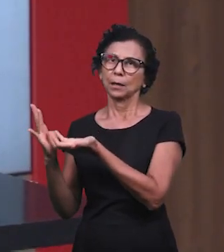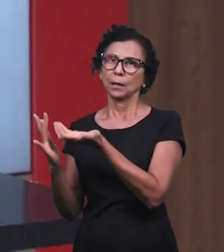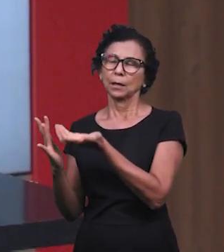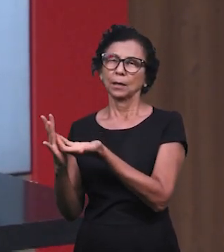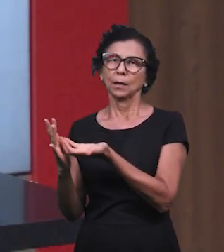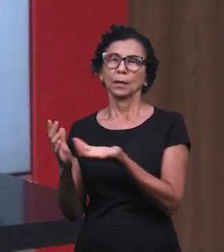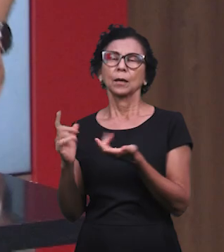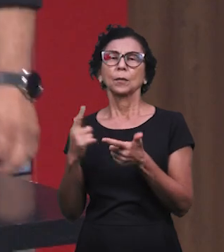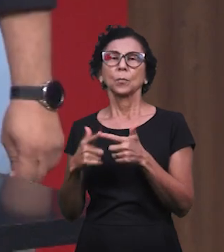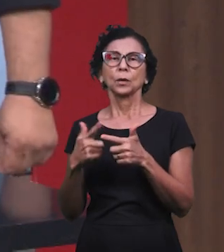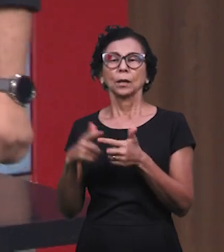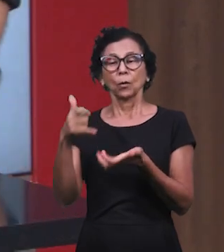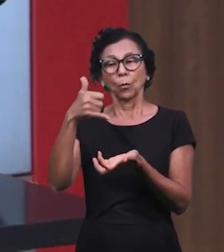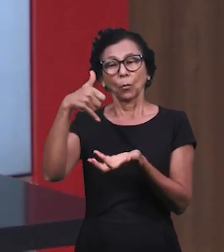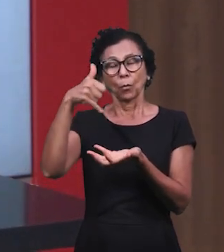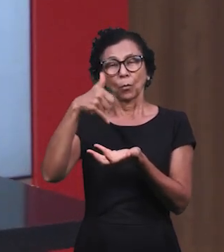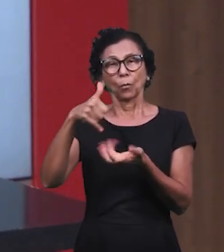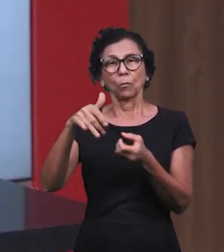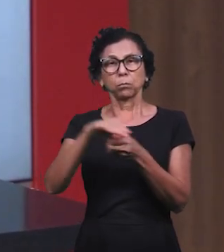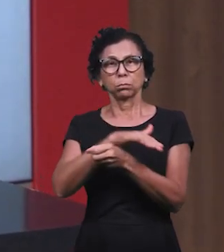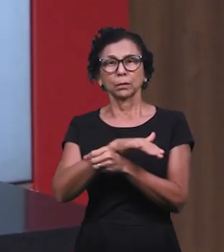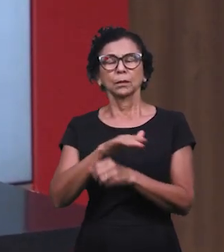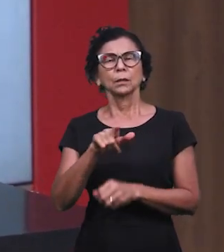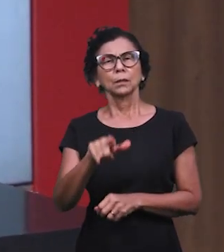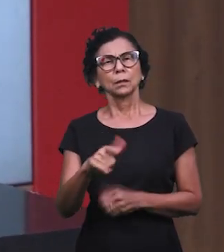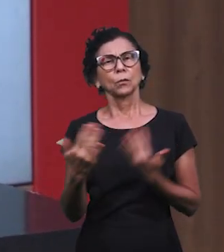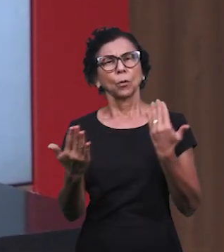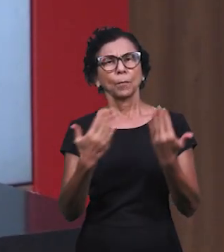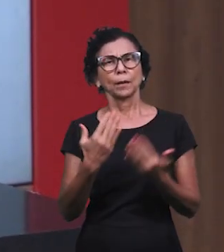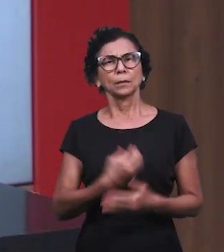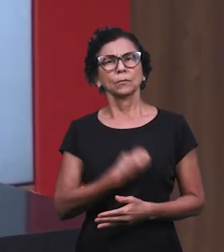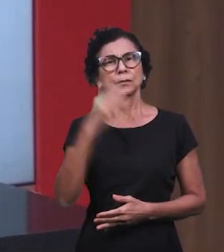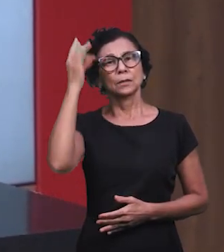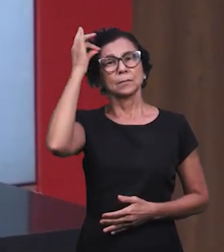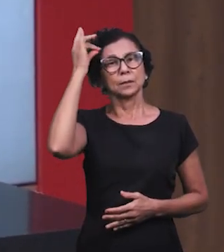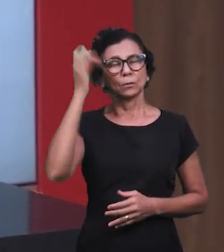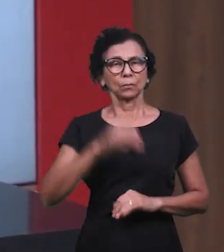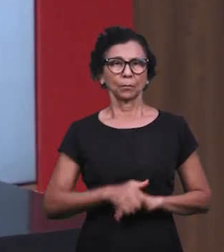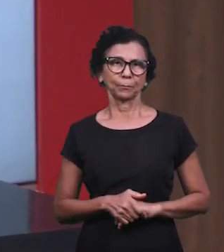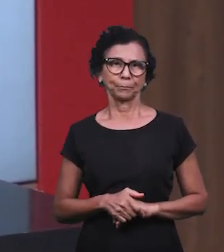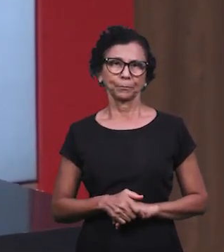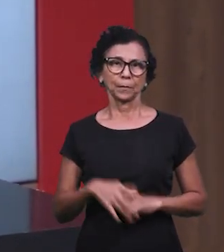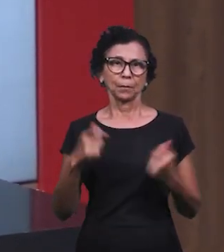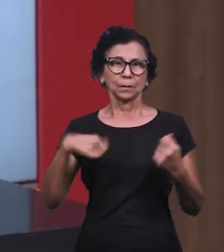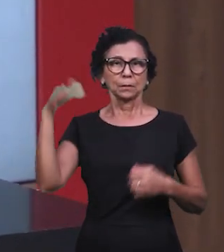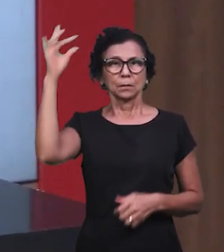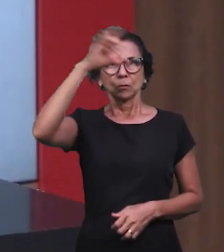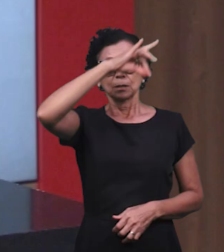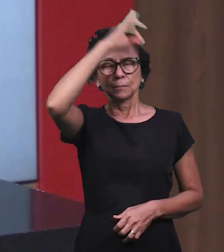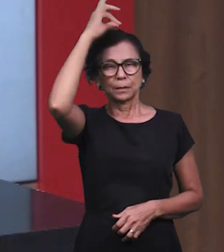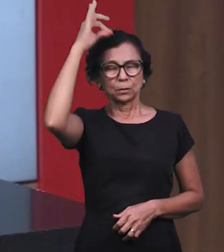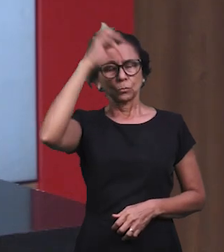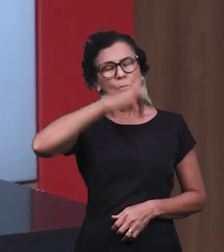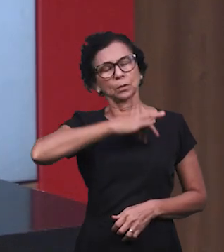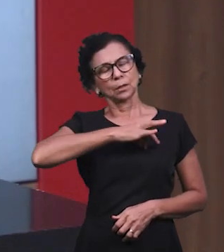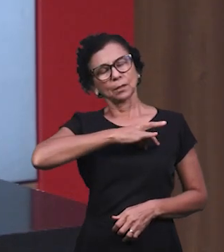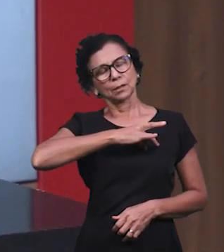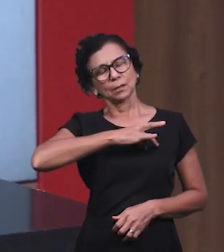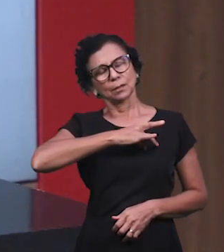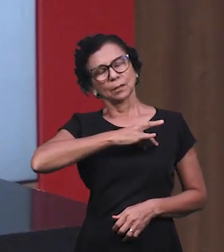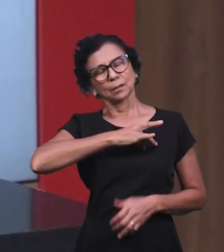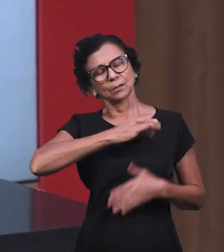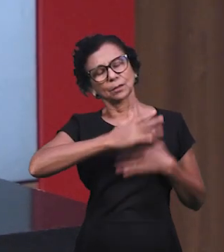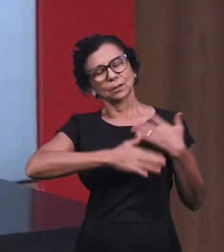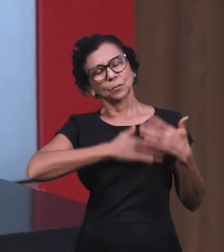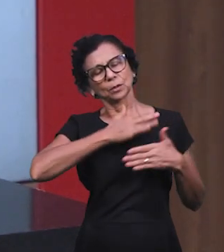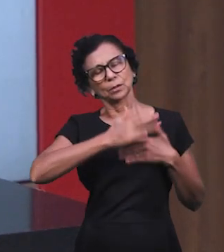aí, o que a gente traz para a nossa vida espiritual? A nossa vida espiritual, nós precisamos ter o Espírito Santo, né? O Espírito Santo deixa o nosso coração